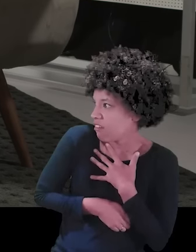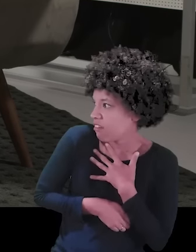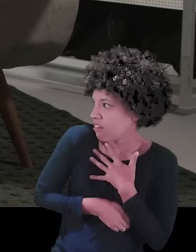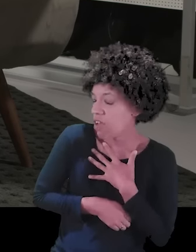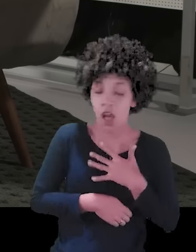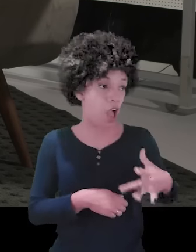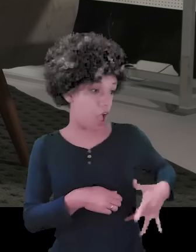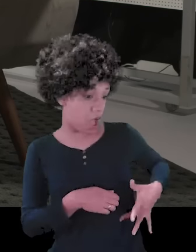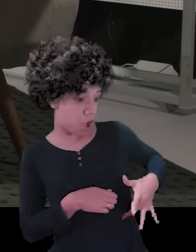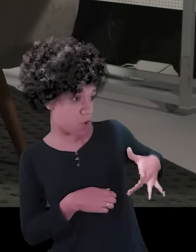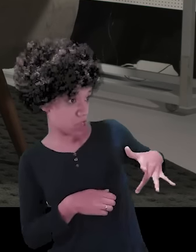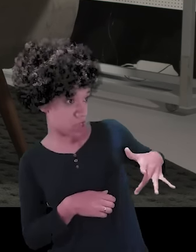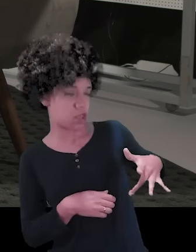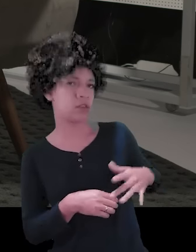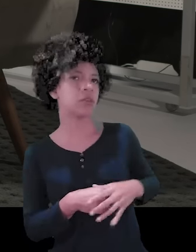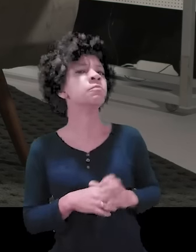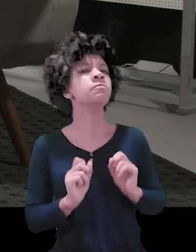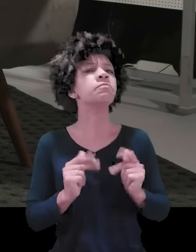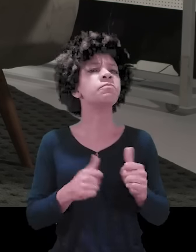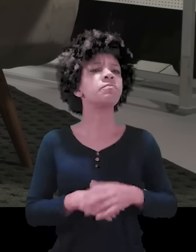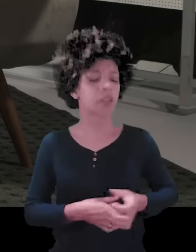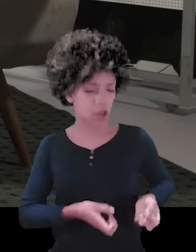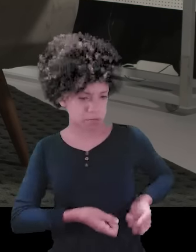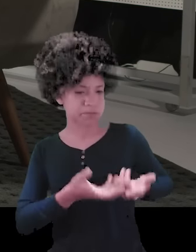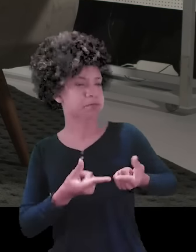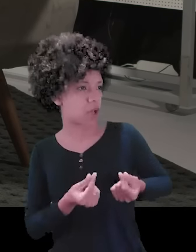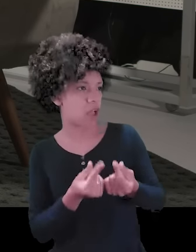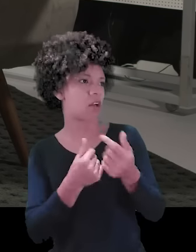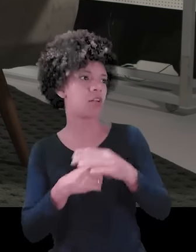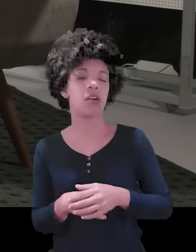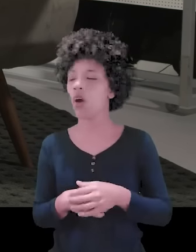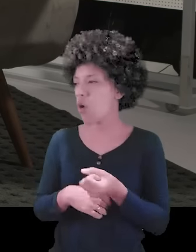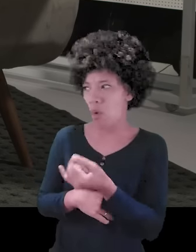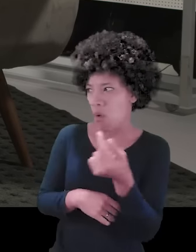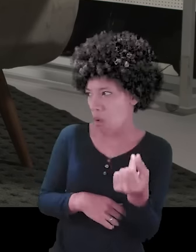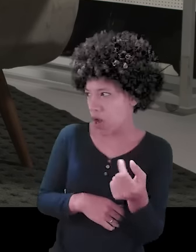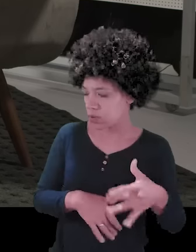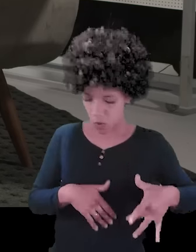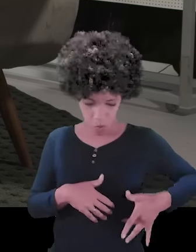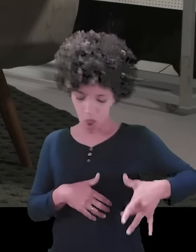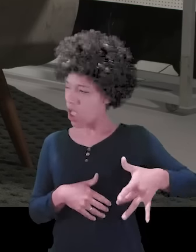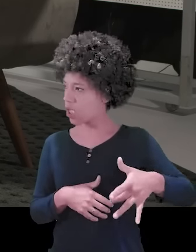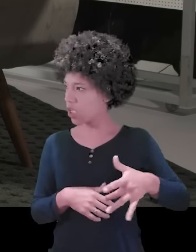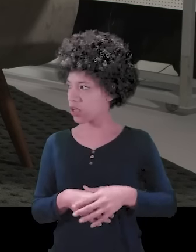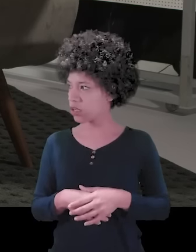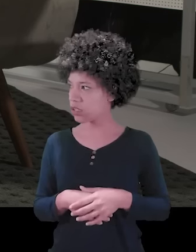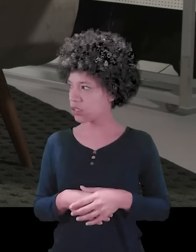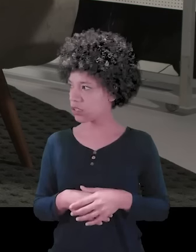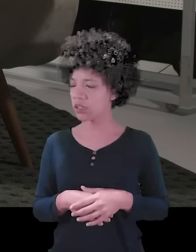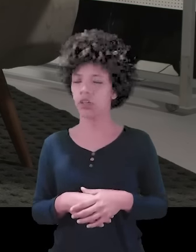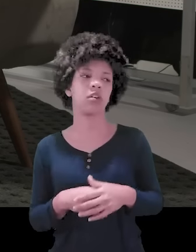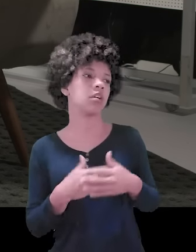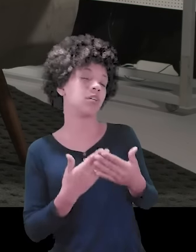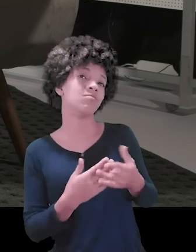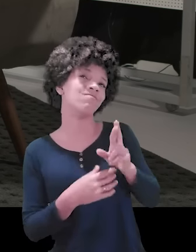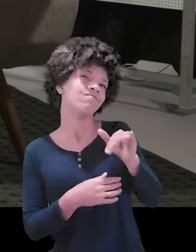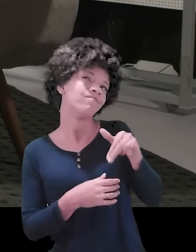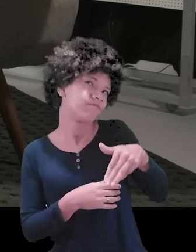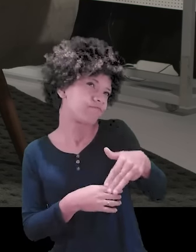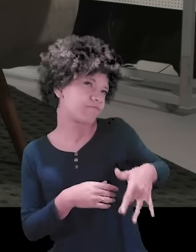Oi e aí a pessoa vai lá tu tá bom eu vou ganhar um dinheiro aí quanto que cobra um rim ai esse